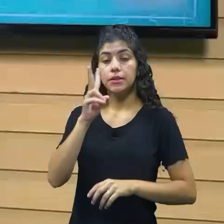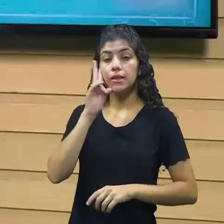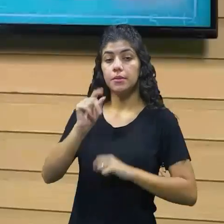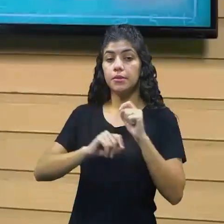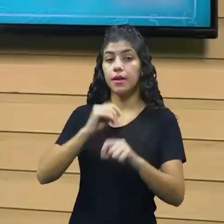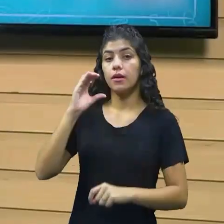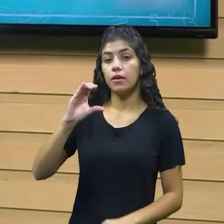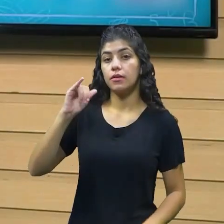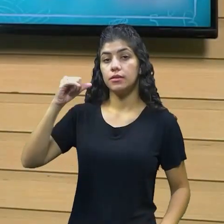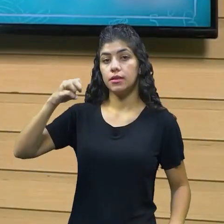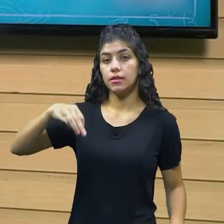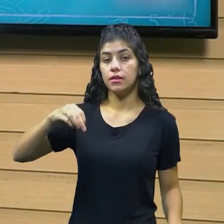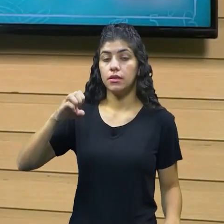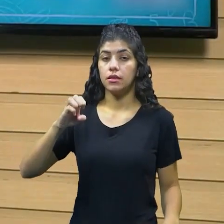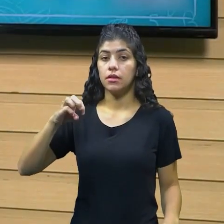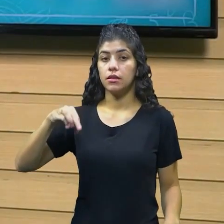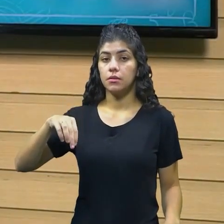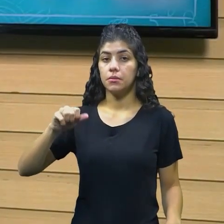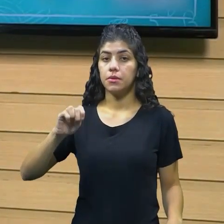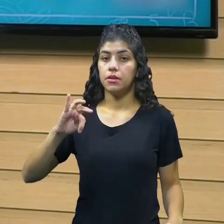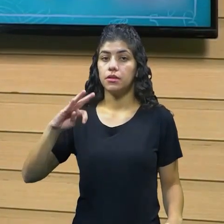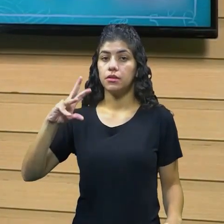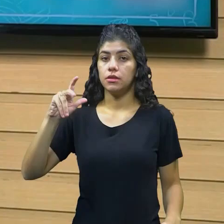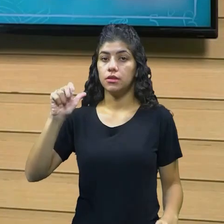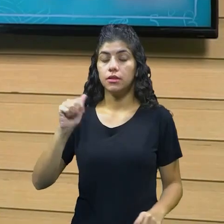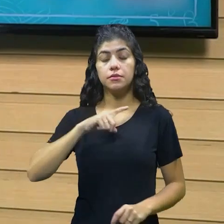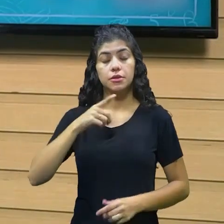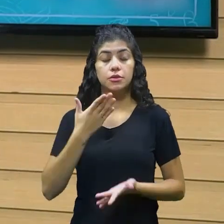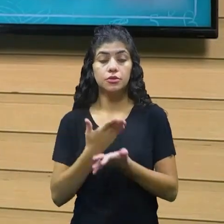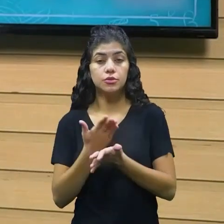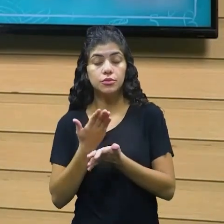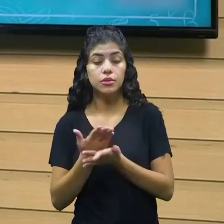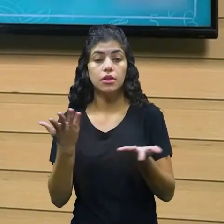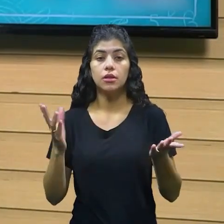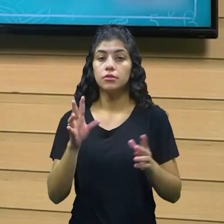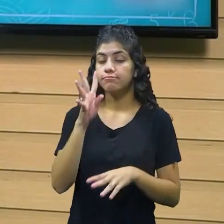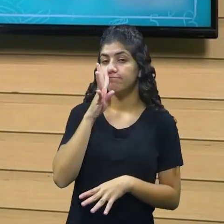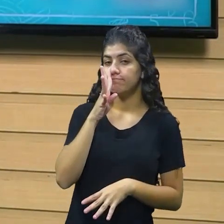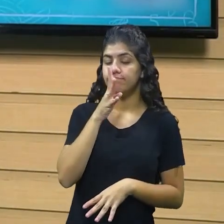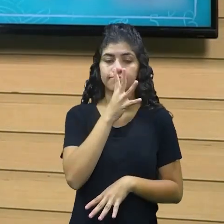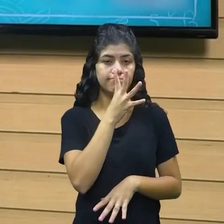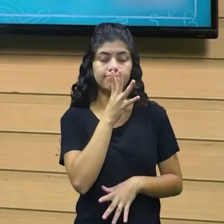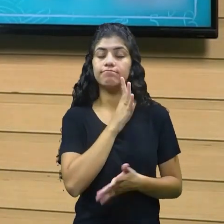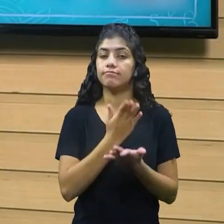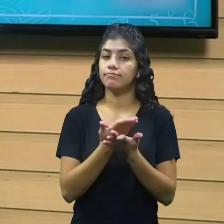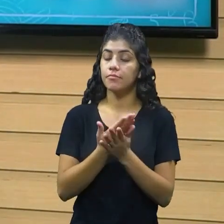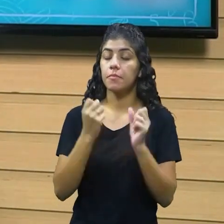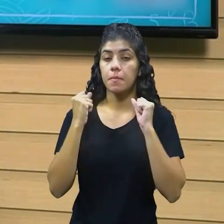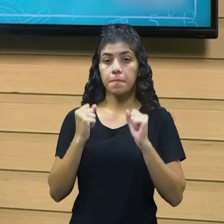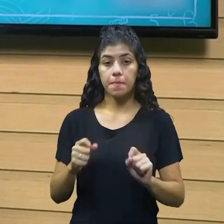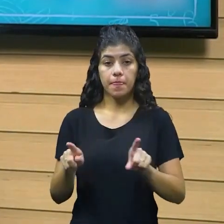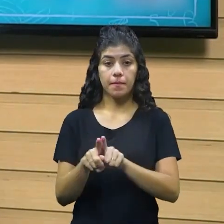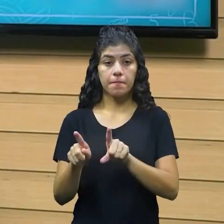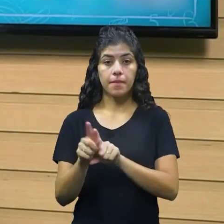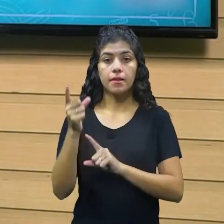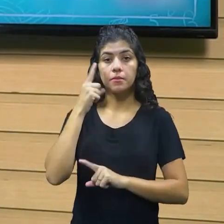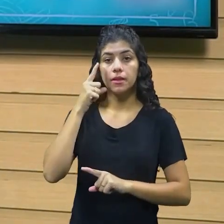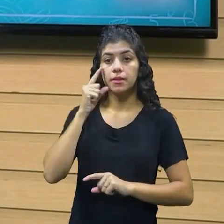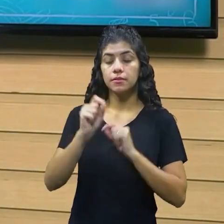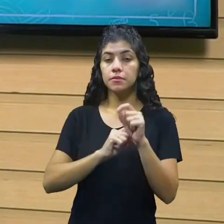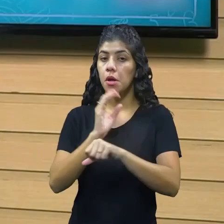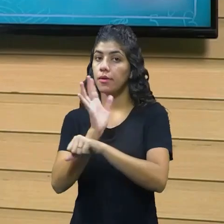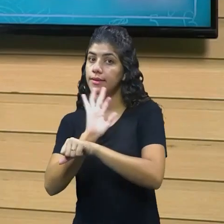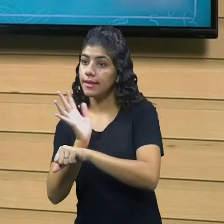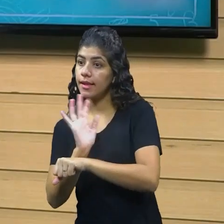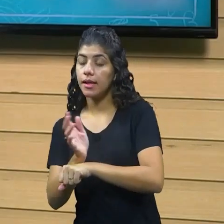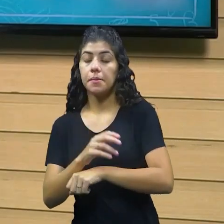cinemática. Cinemática, quando vocês estiverem estudando ou assistindo essa aula, vocês podem associar a palavra cinema.